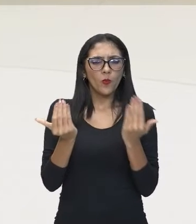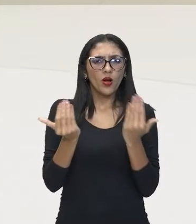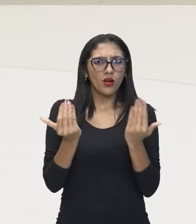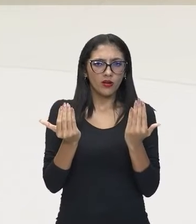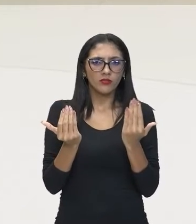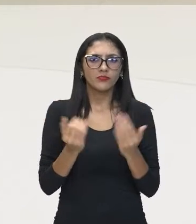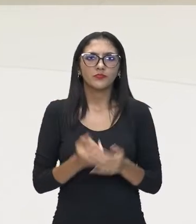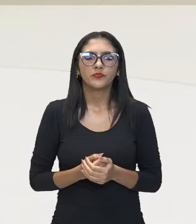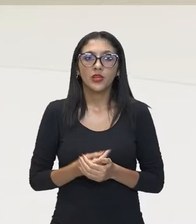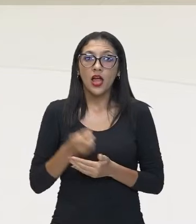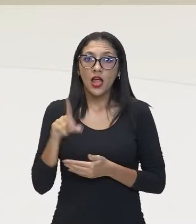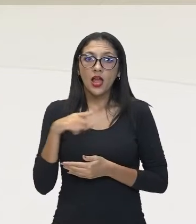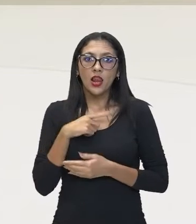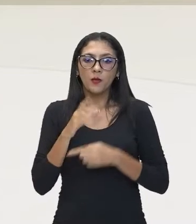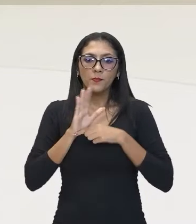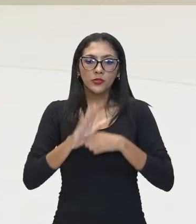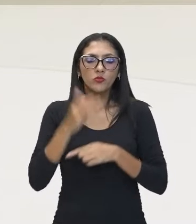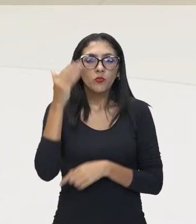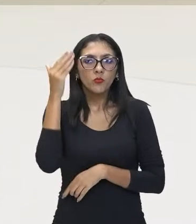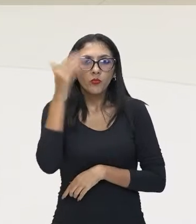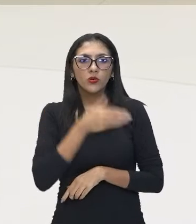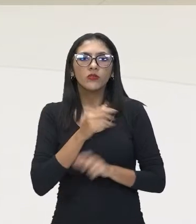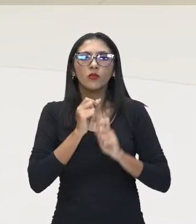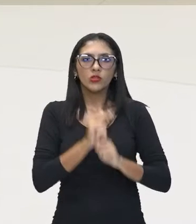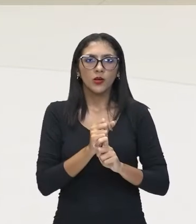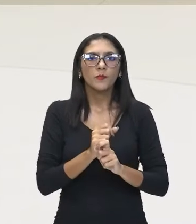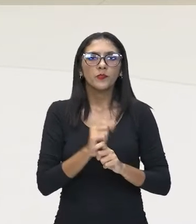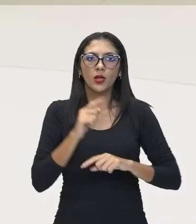que afirmou que o urânio